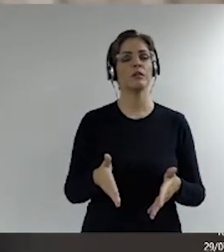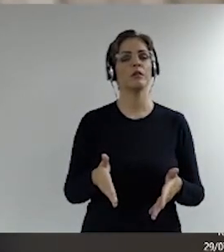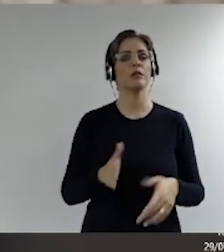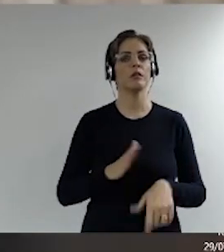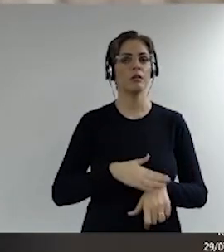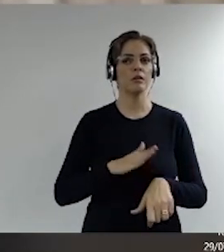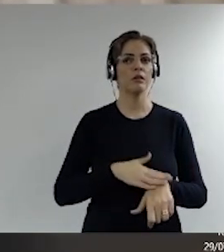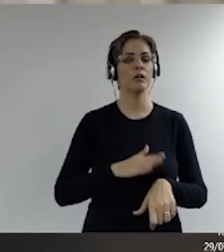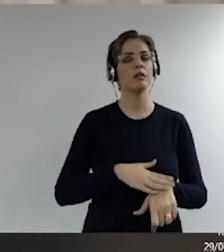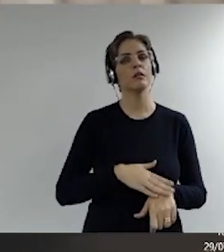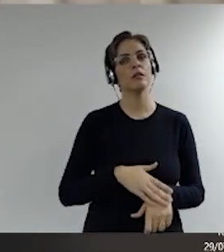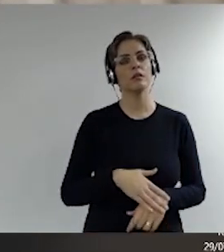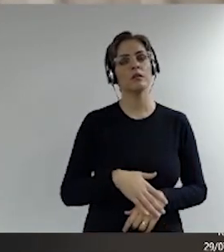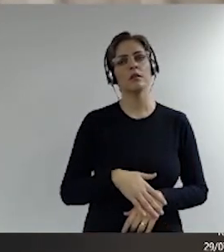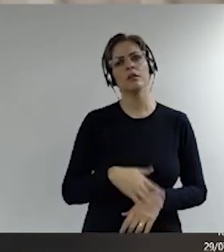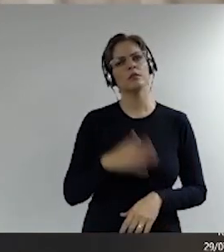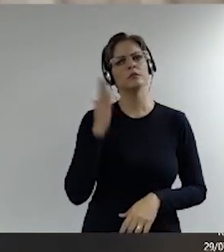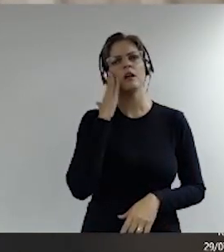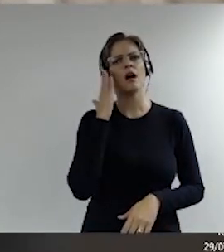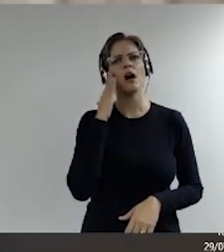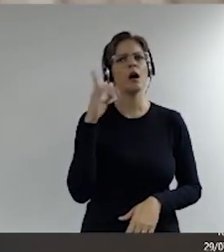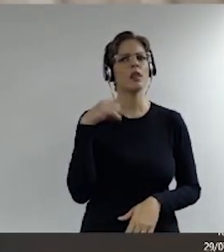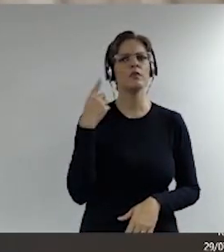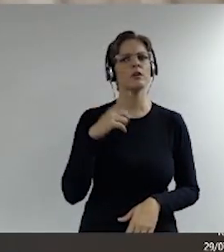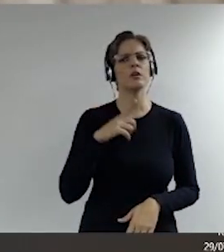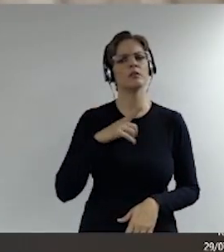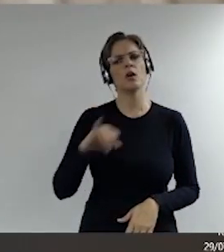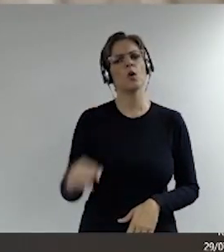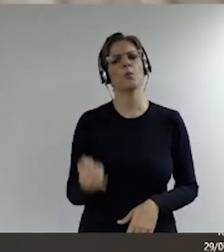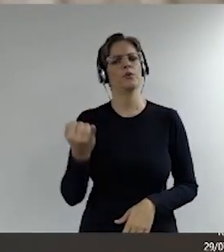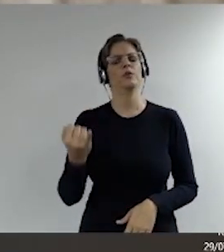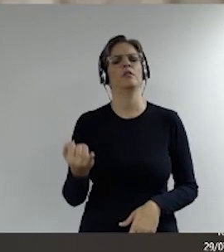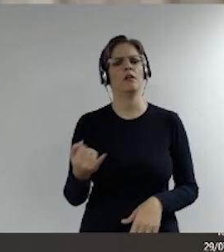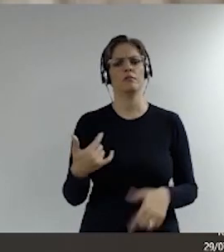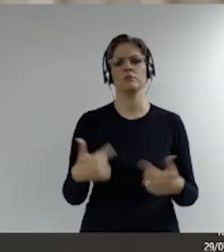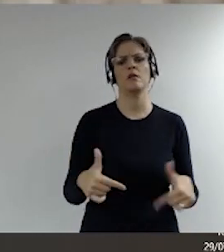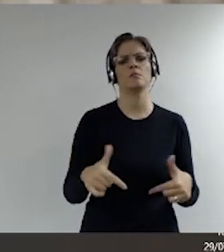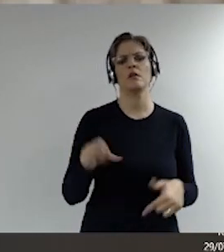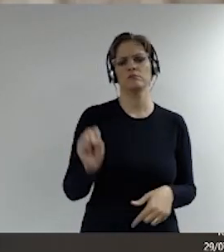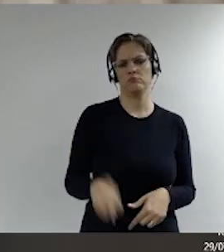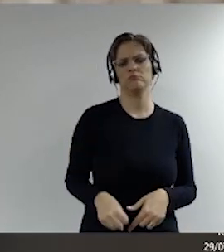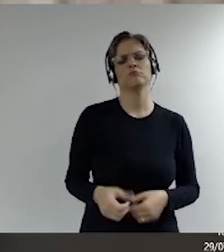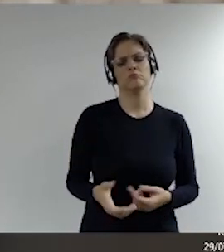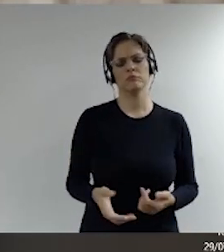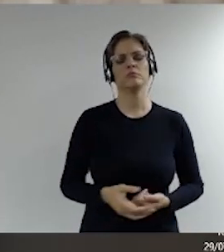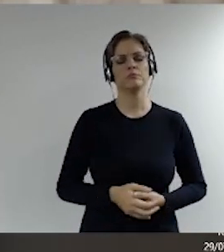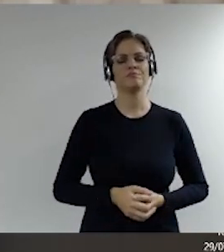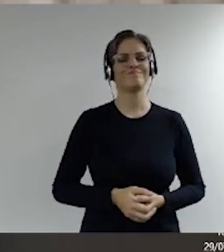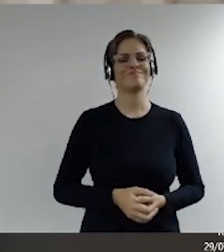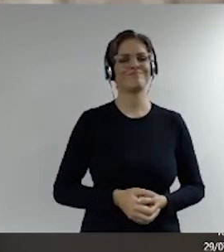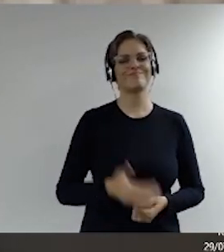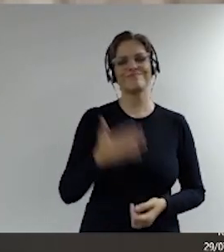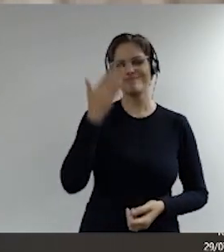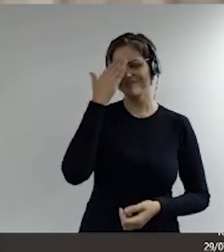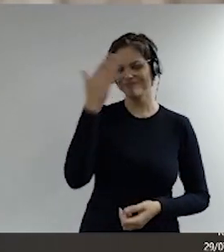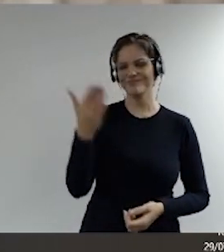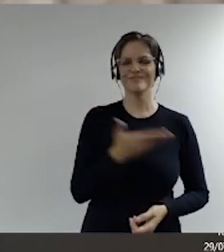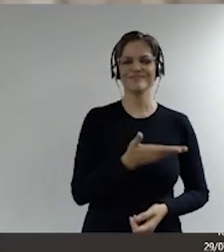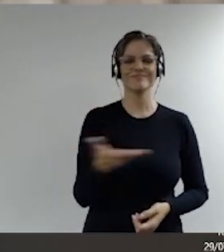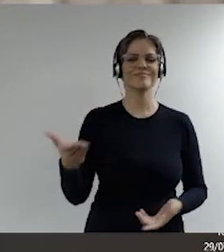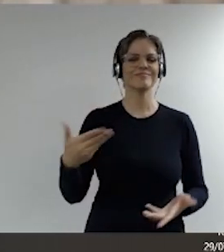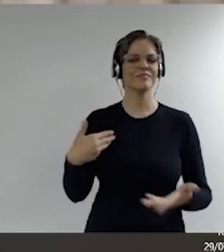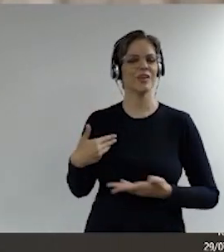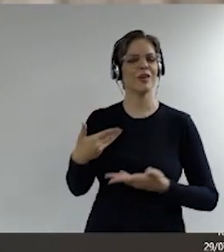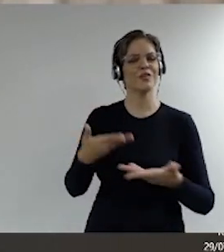seja, existe mercado, existe oportunidade para poder sobreviver da advocacia, sim. Agradecendo o convite de poder